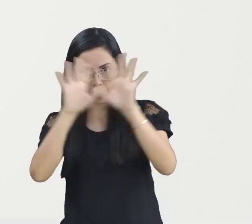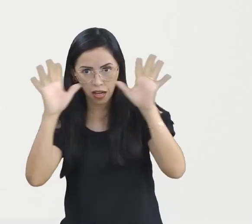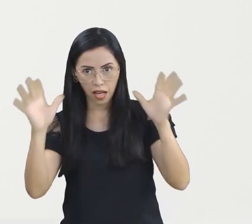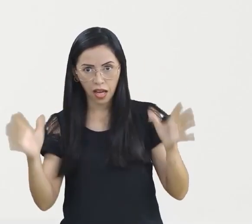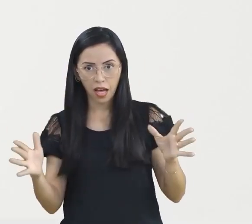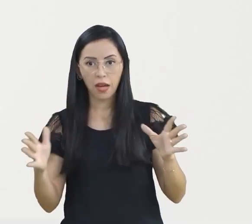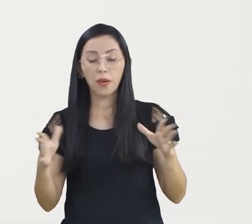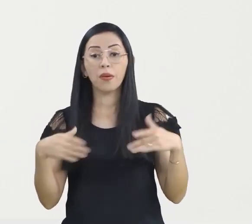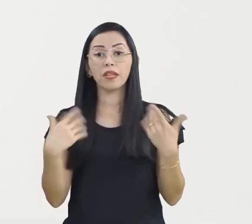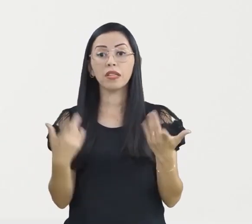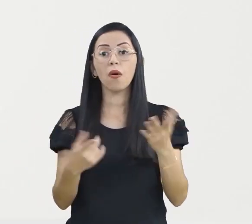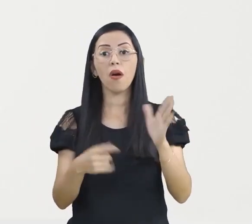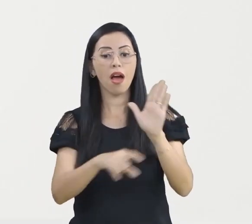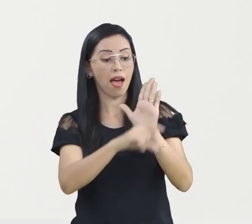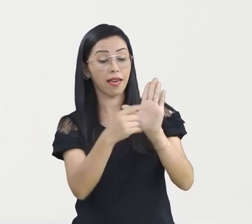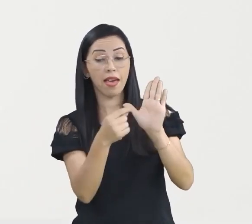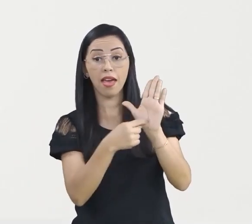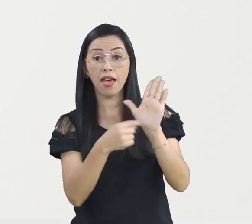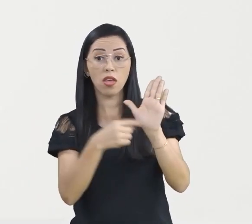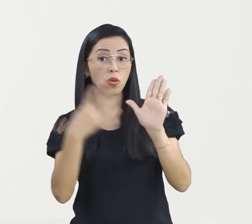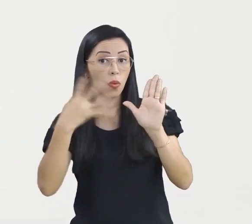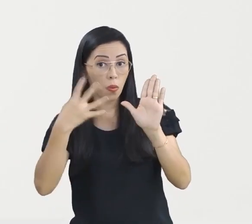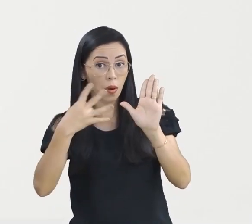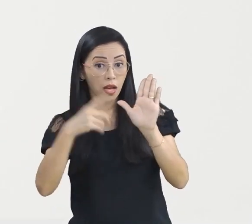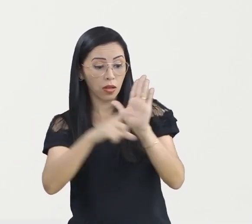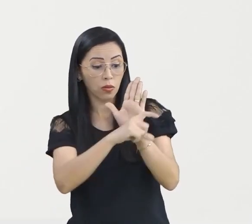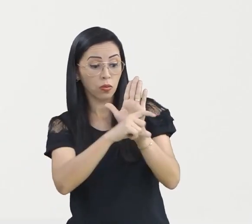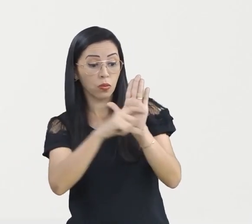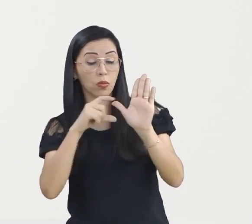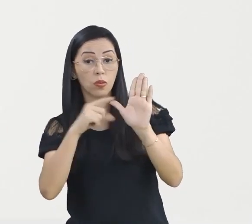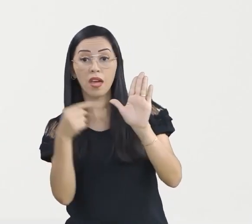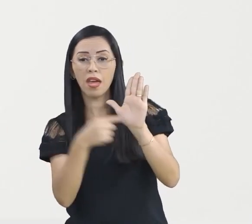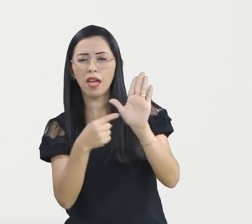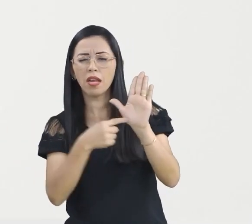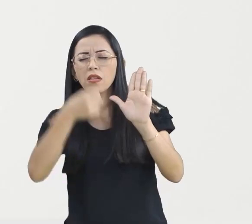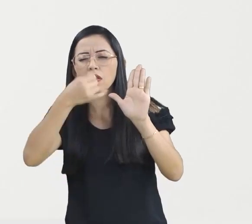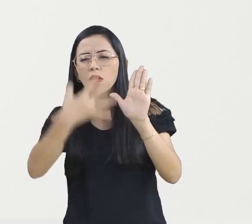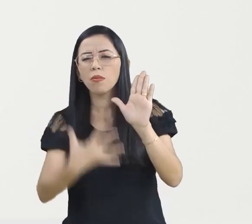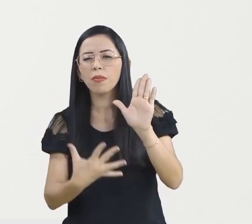cita o momento que ele conheceu a Paula, que era psicóloga.